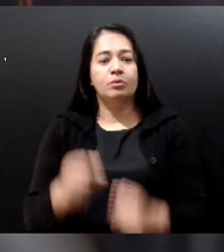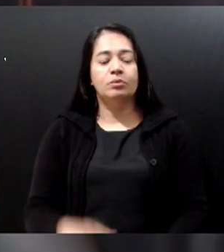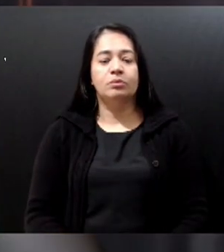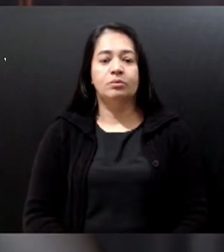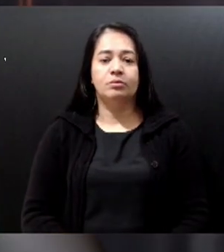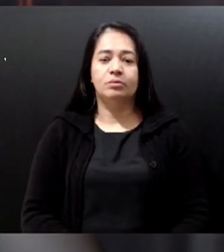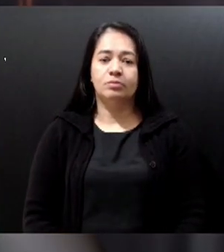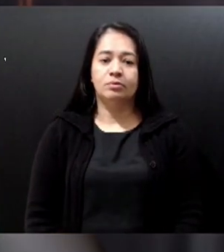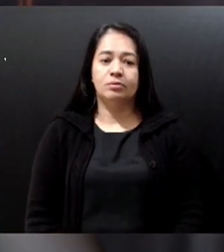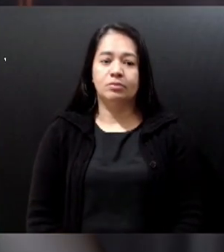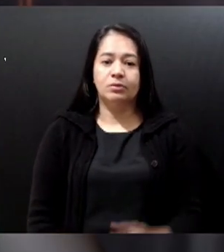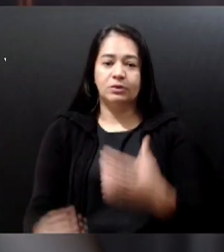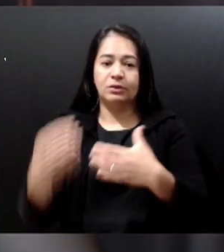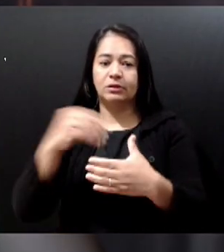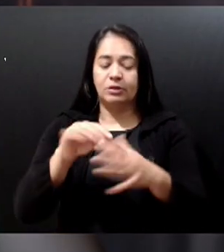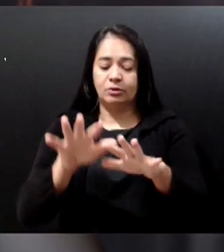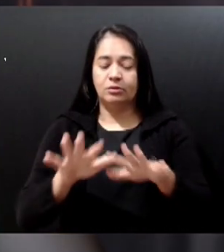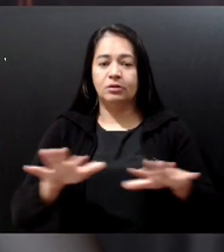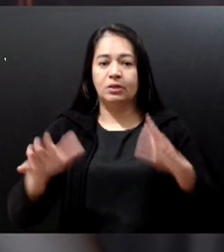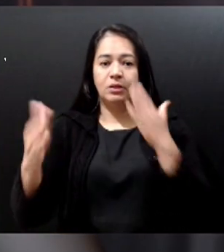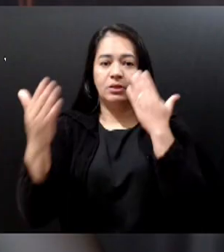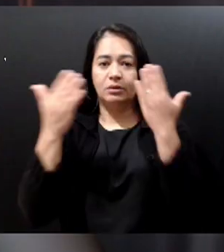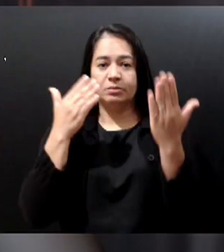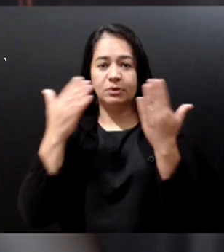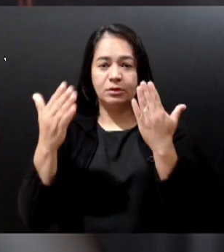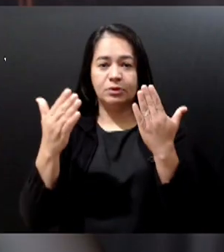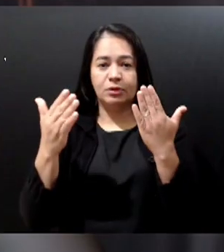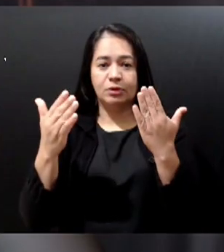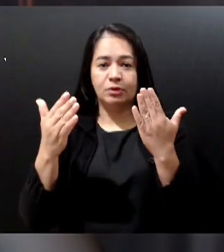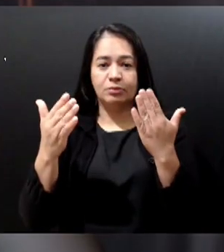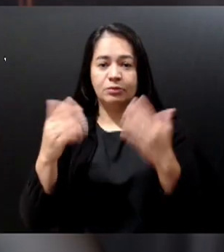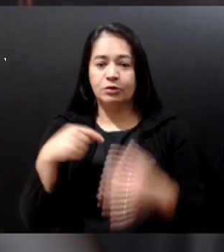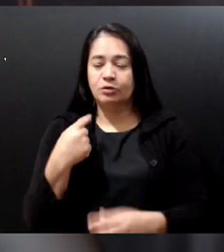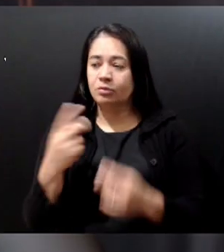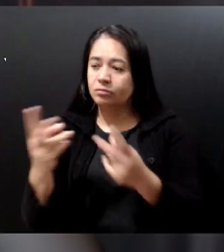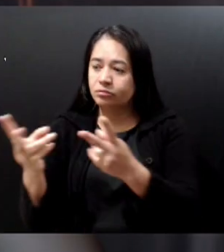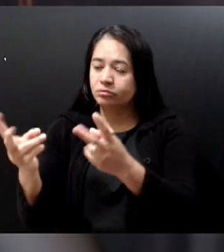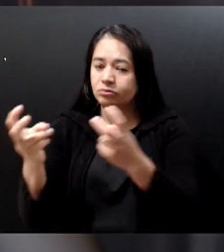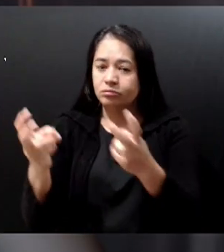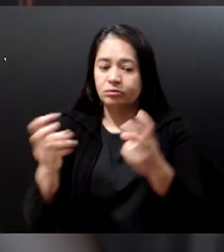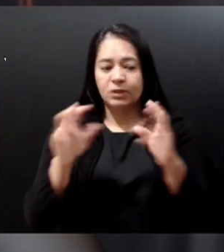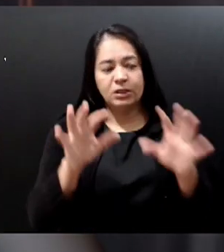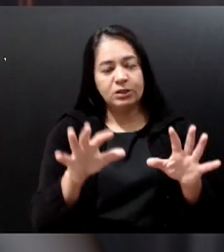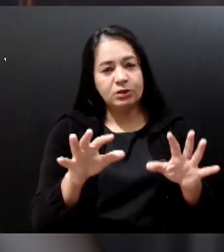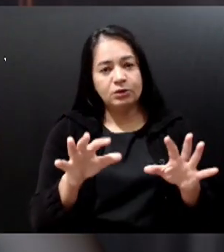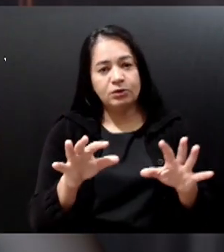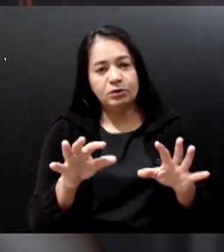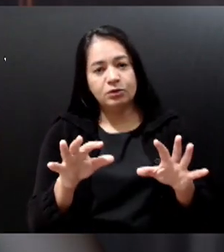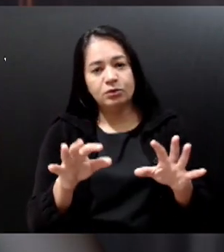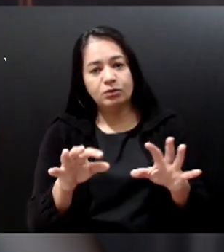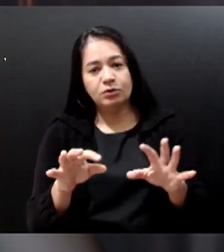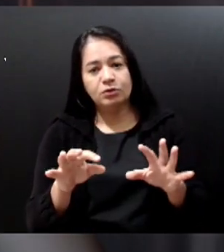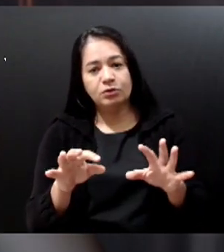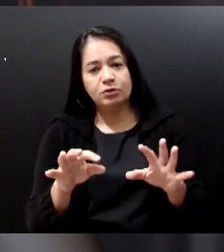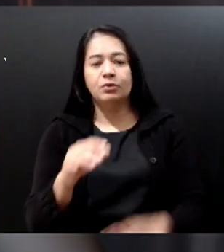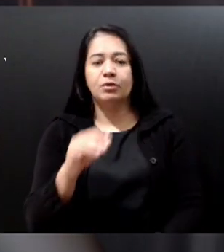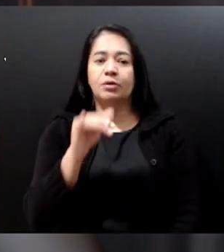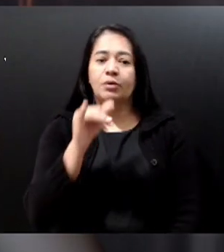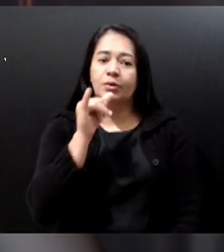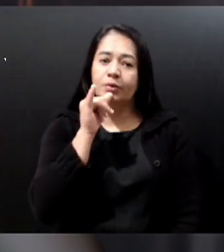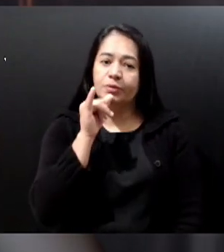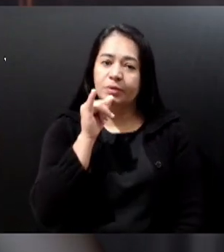psicologia, quando a gente vai olhando, né, essas situações, por exemplo, essa situação do começo que a gente